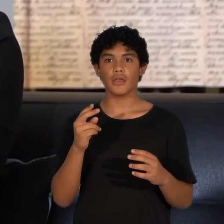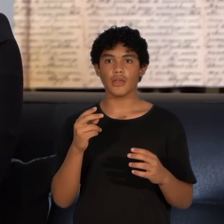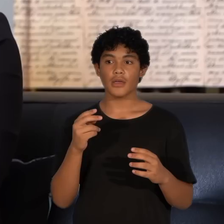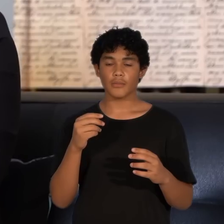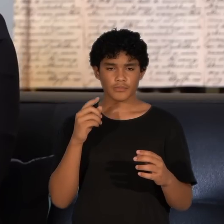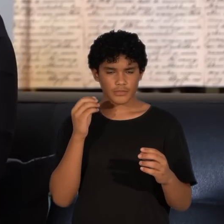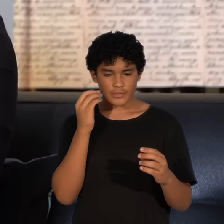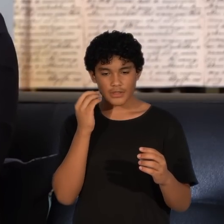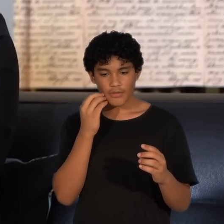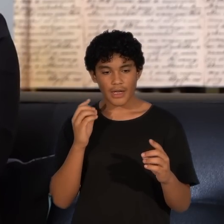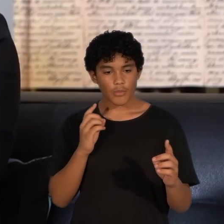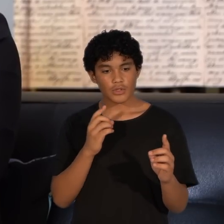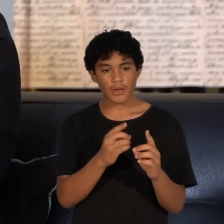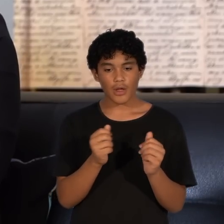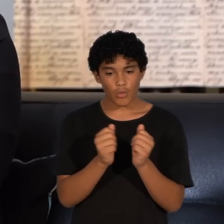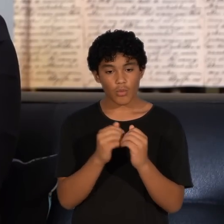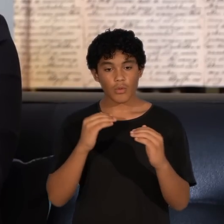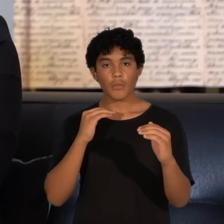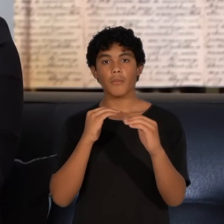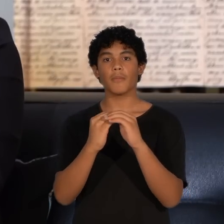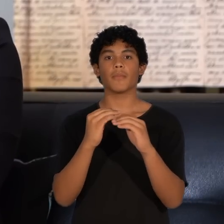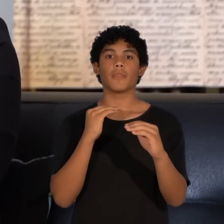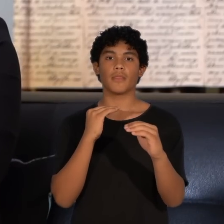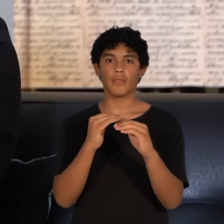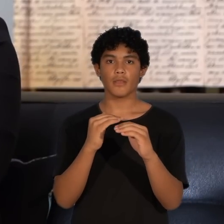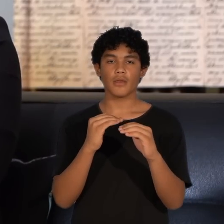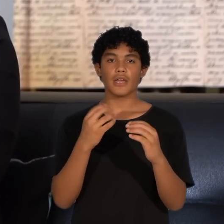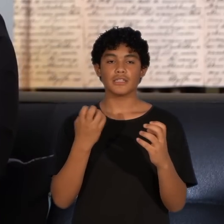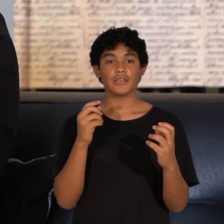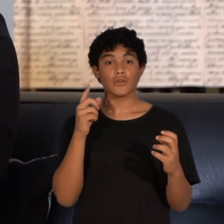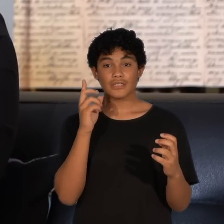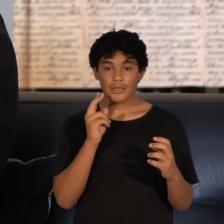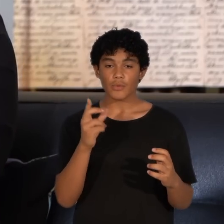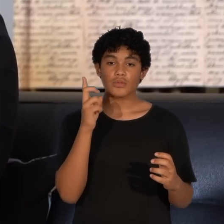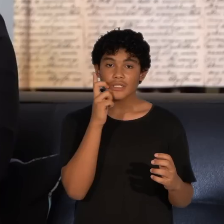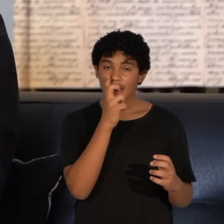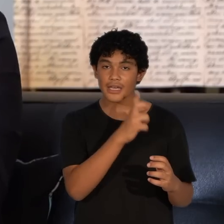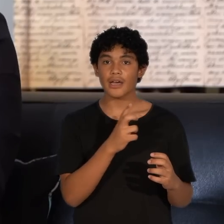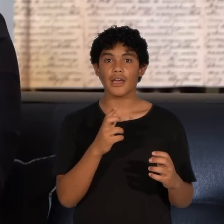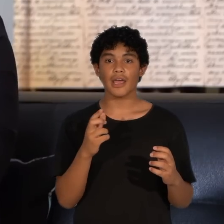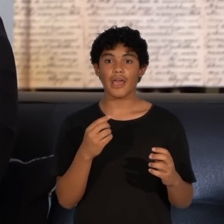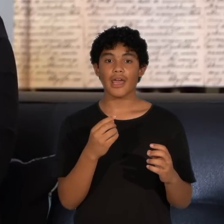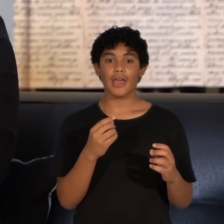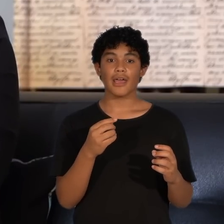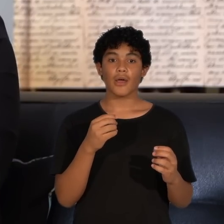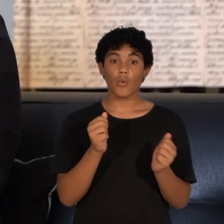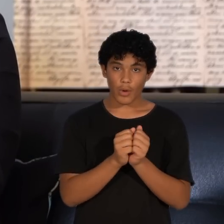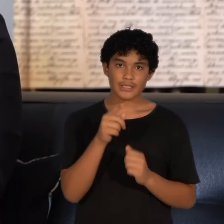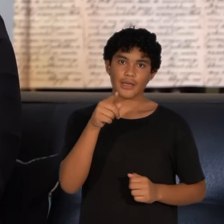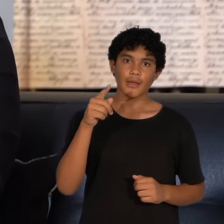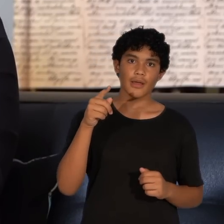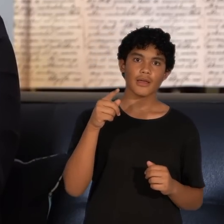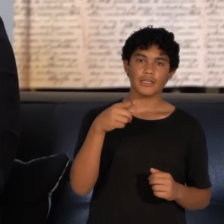foi o resultado? Eu trabalhei 3 anos com isso, e foi até uma dissertação de mestrado minha. Nós conseguimos, com essa perspectiva,